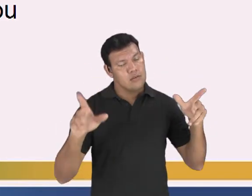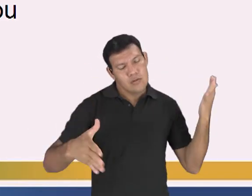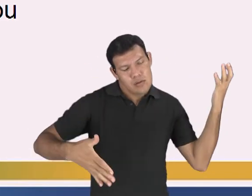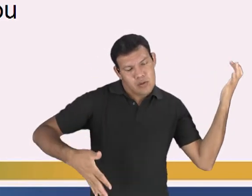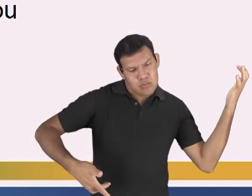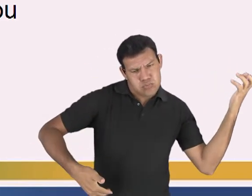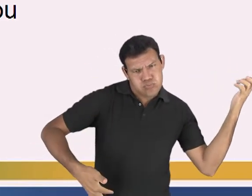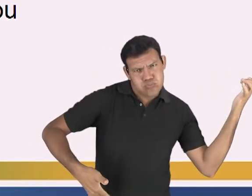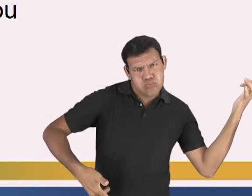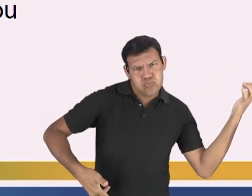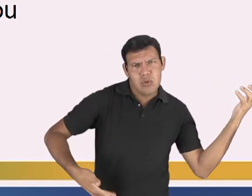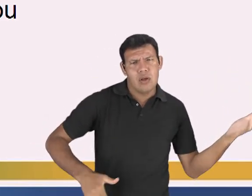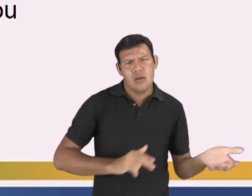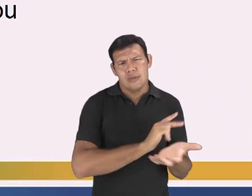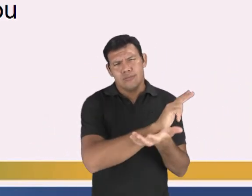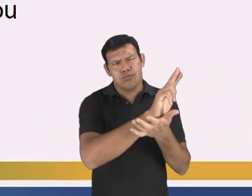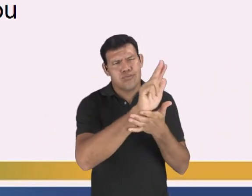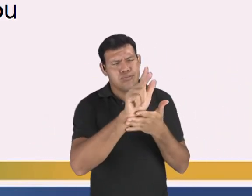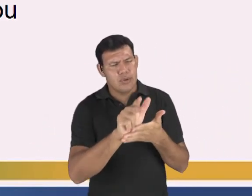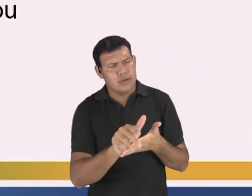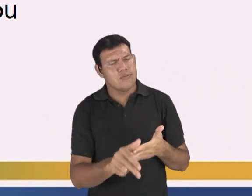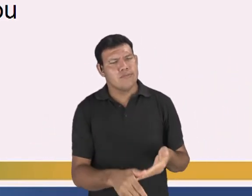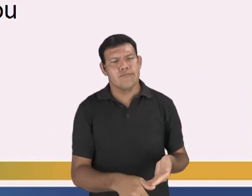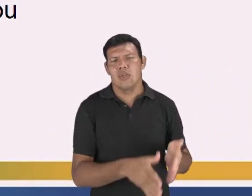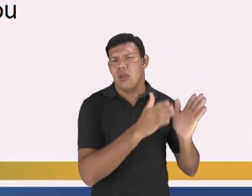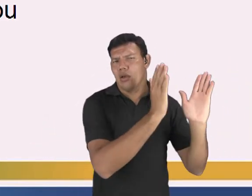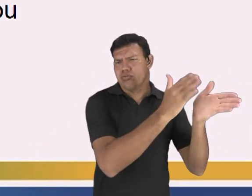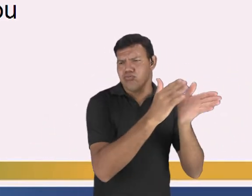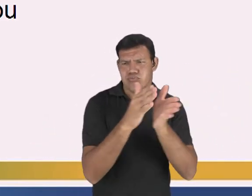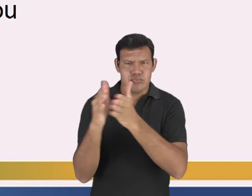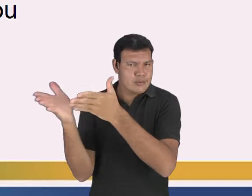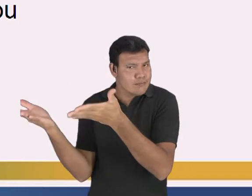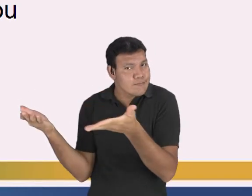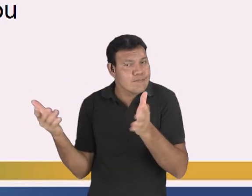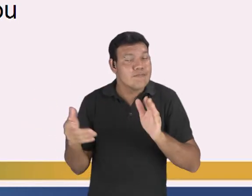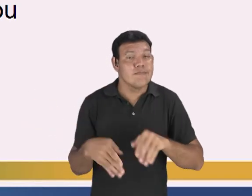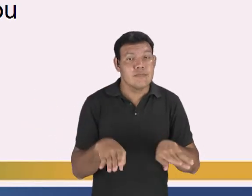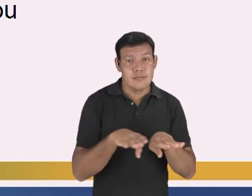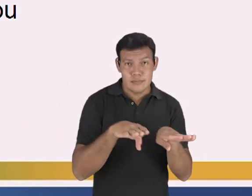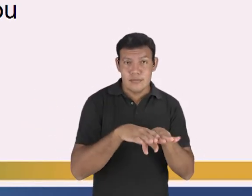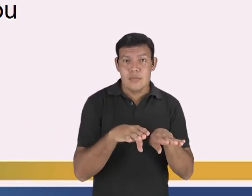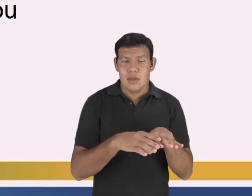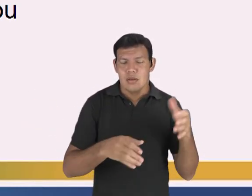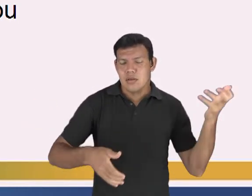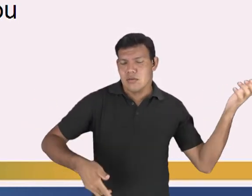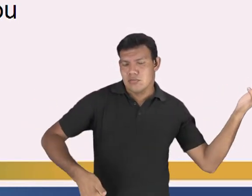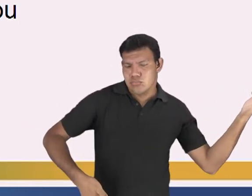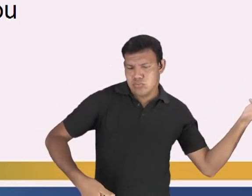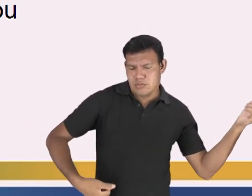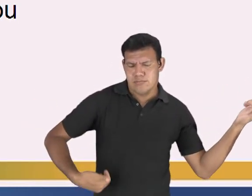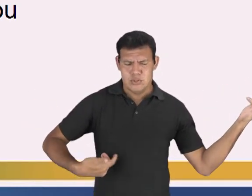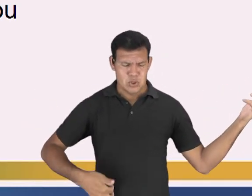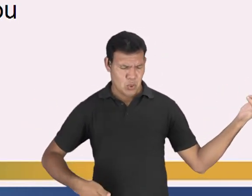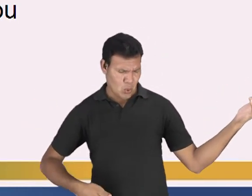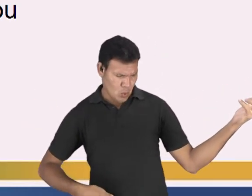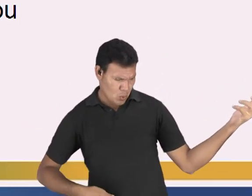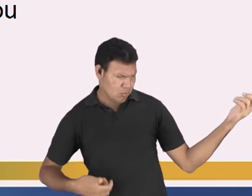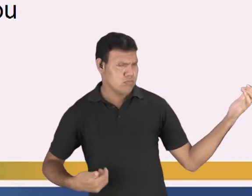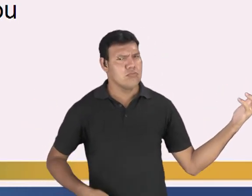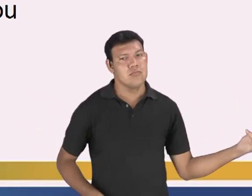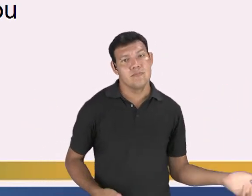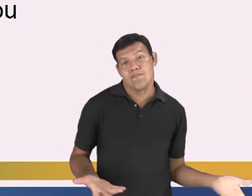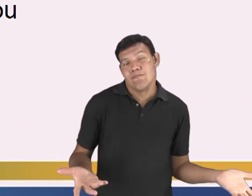violão. Violão eu posso tocar várias notas ao mesmo tempo, mas eu também posso fazer um solo de guitarra, um solo de